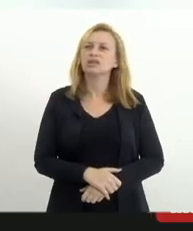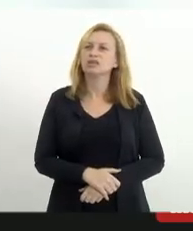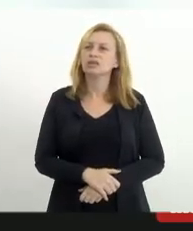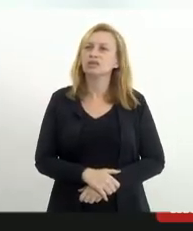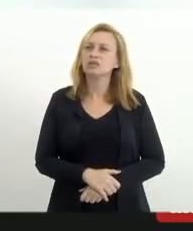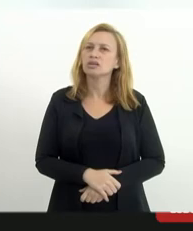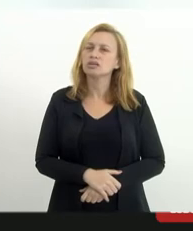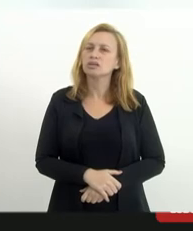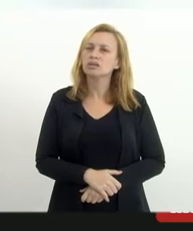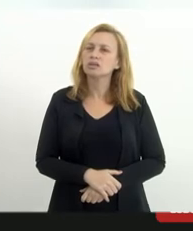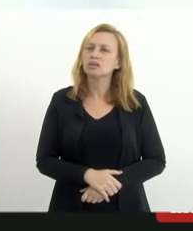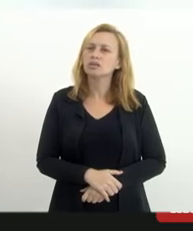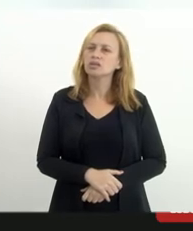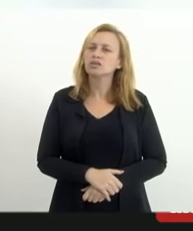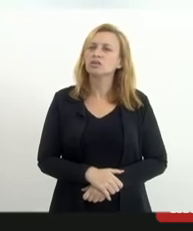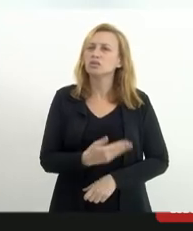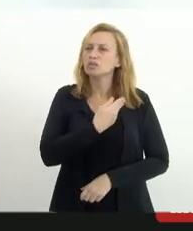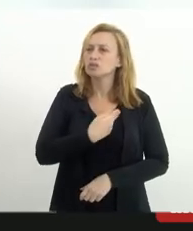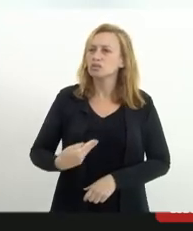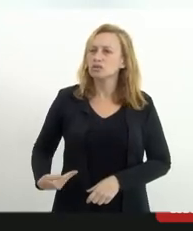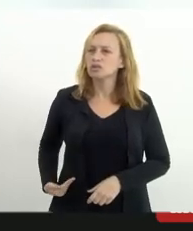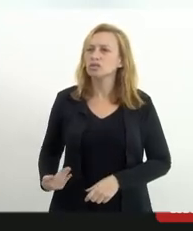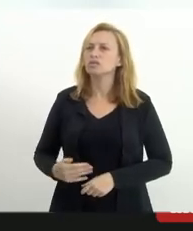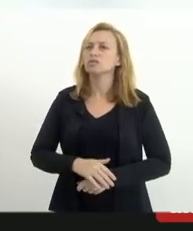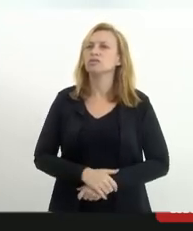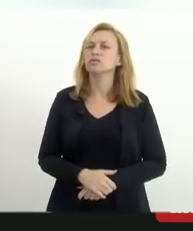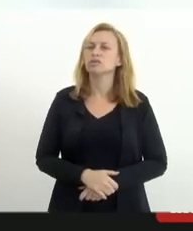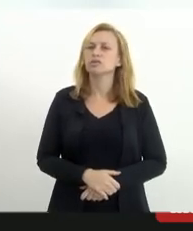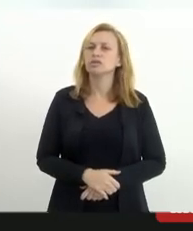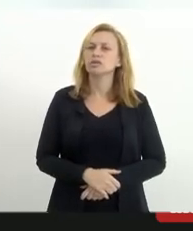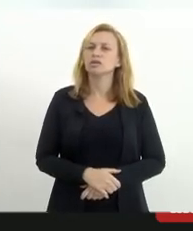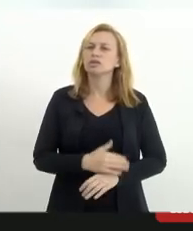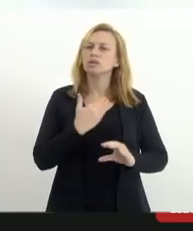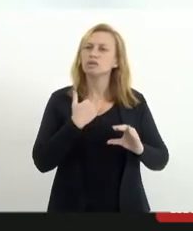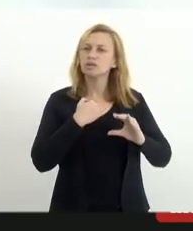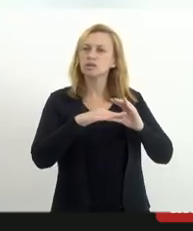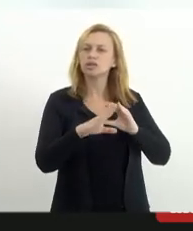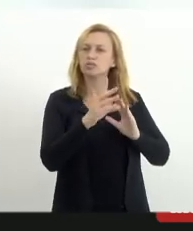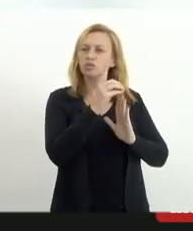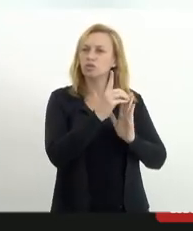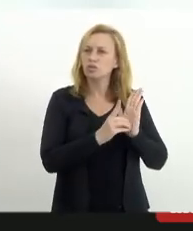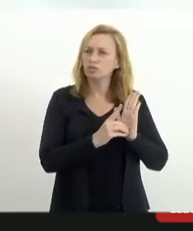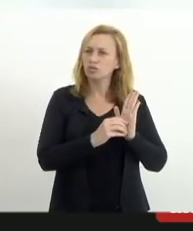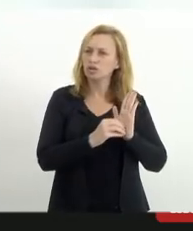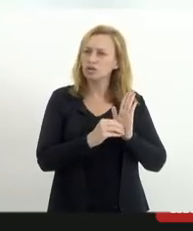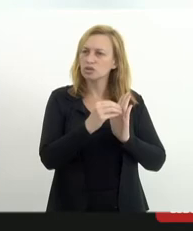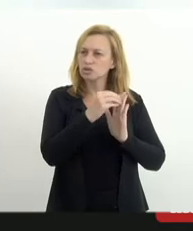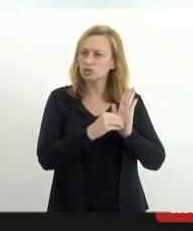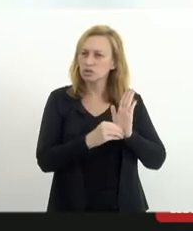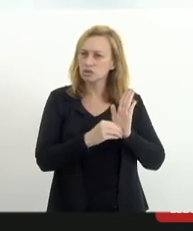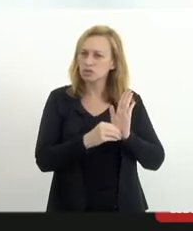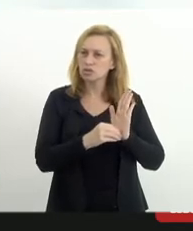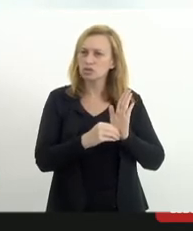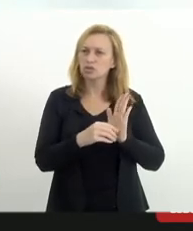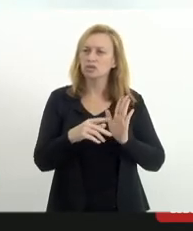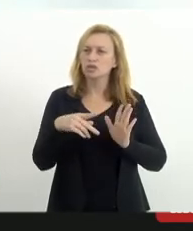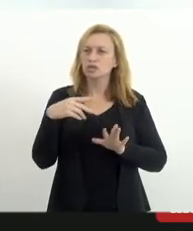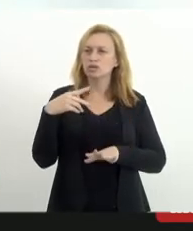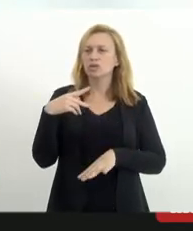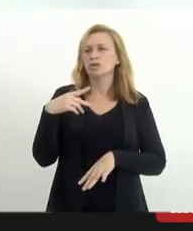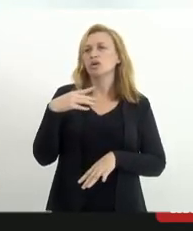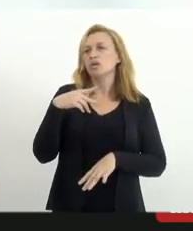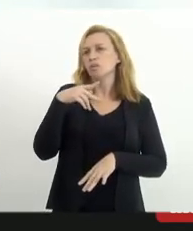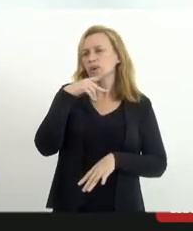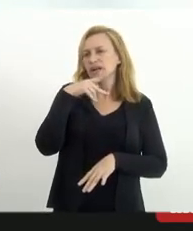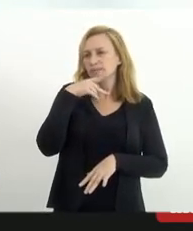o governador encaminhou um ofício ao parlamento, não a minha inscrição ao